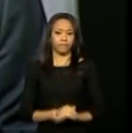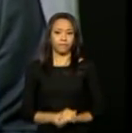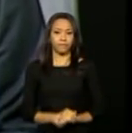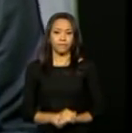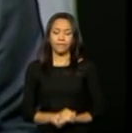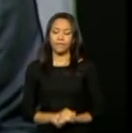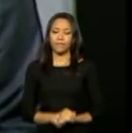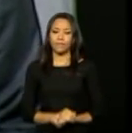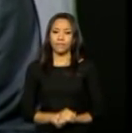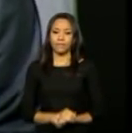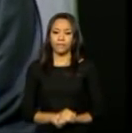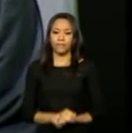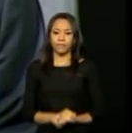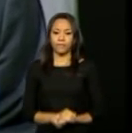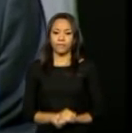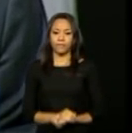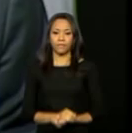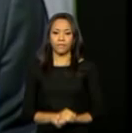é fundamental.